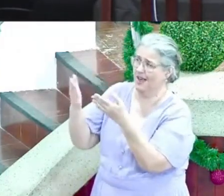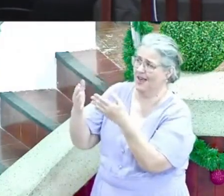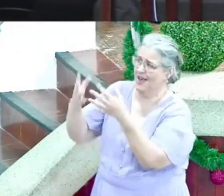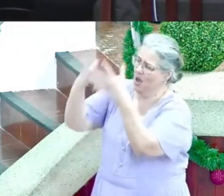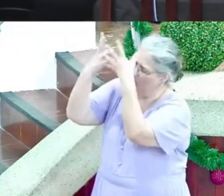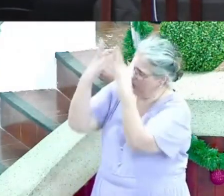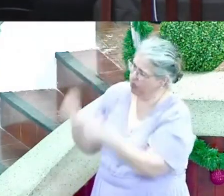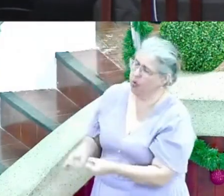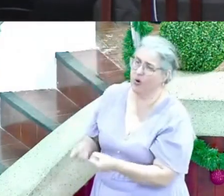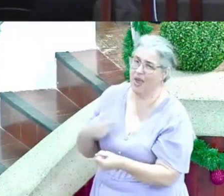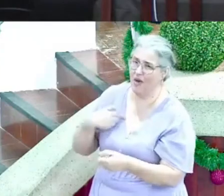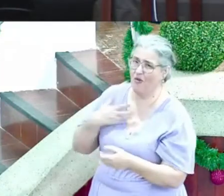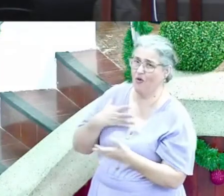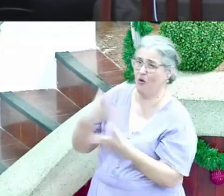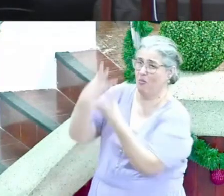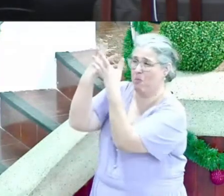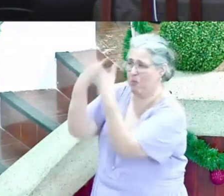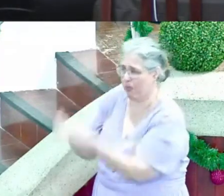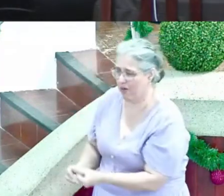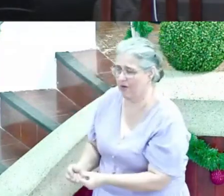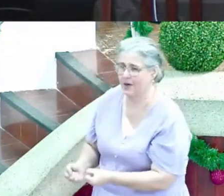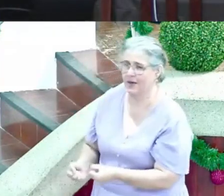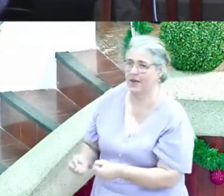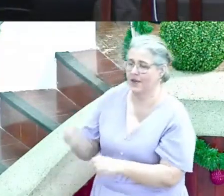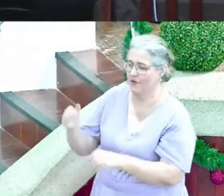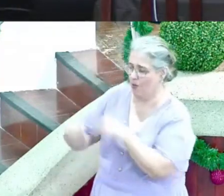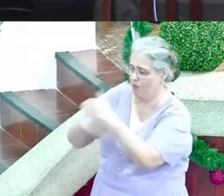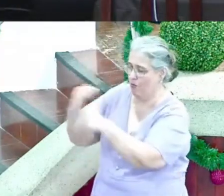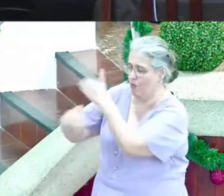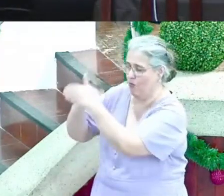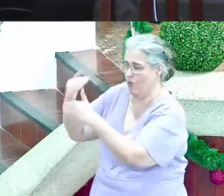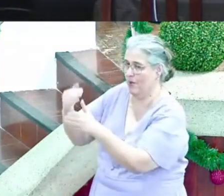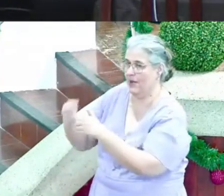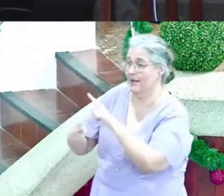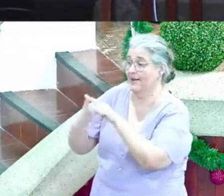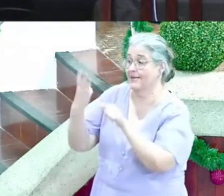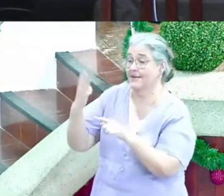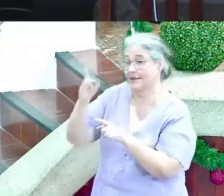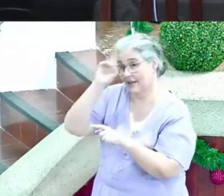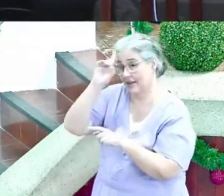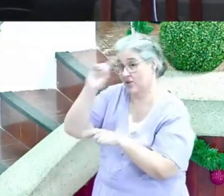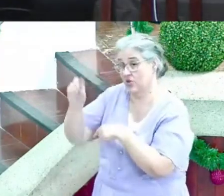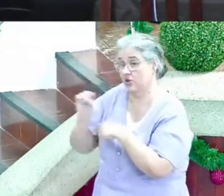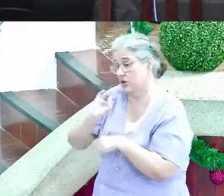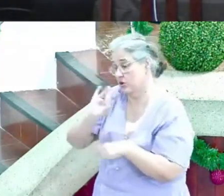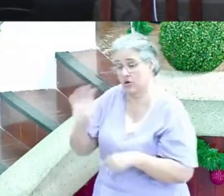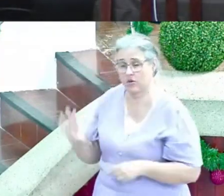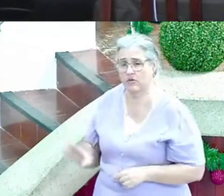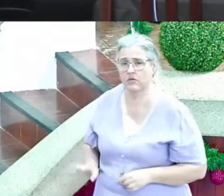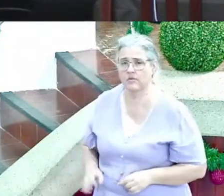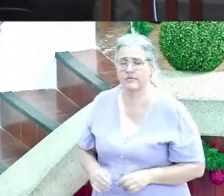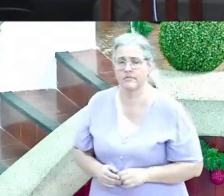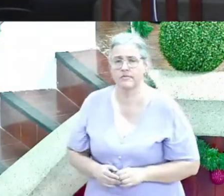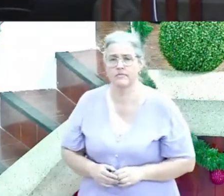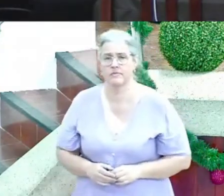Deus conosco. O ápice da revelação, da história da redenção.